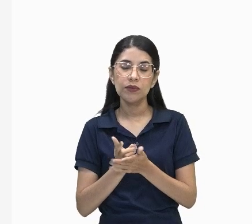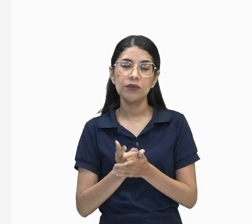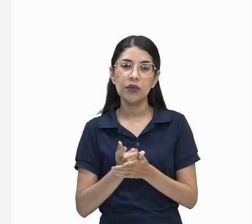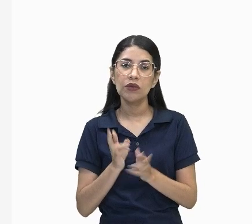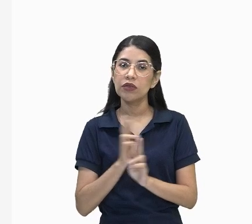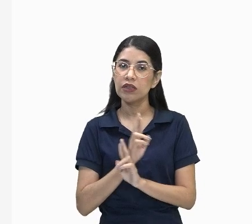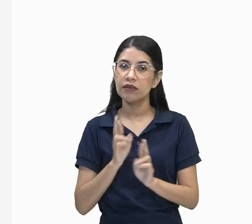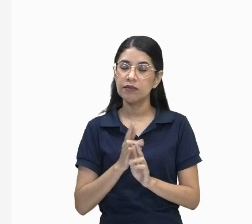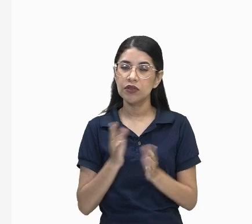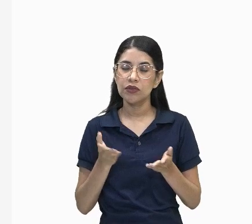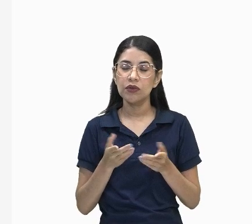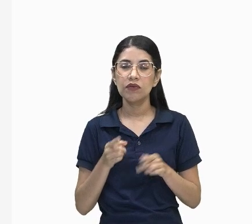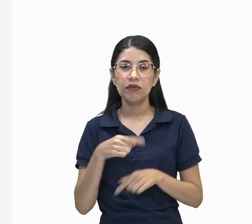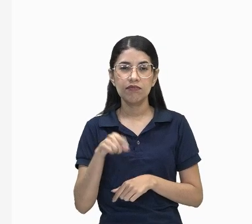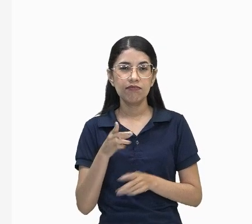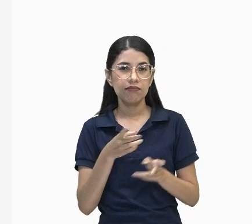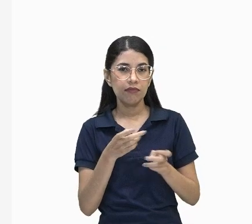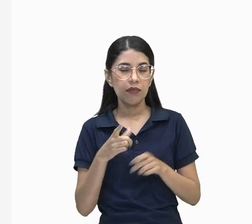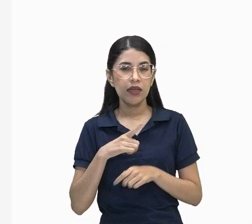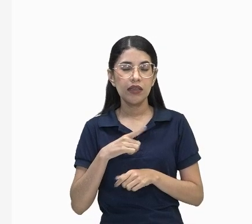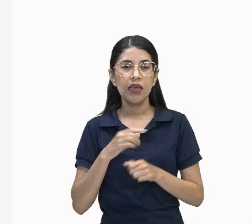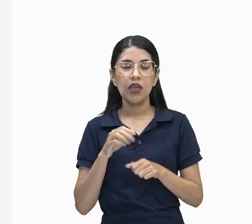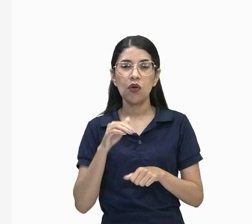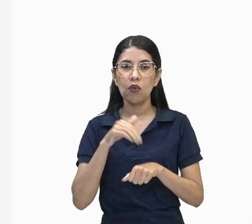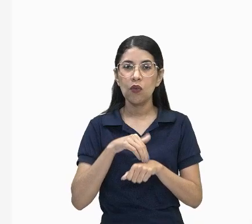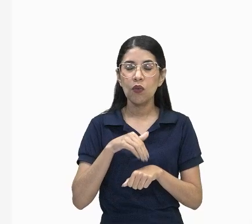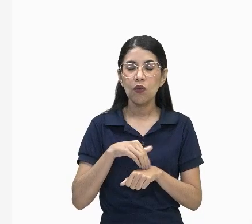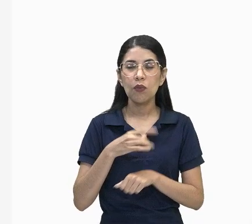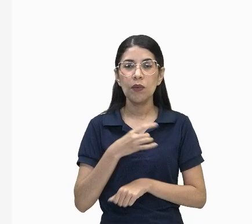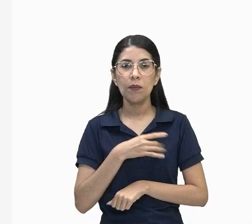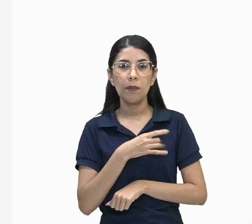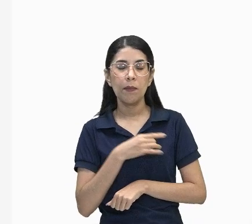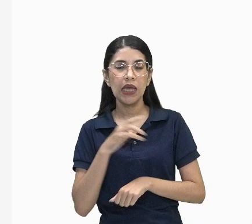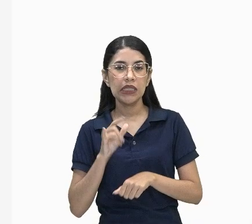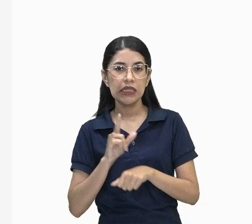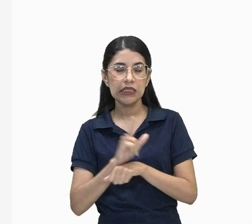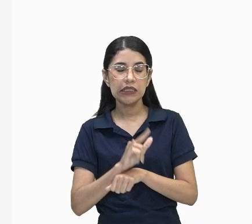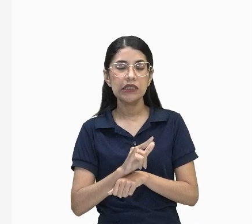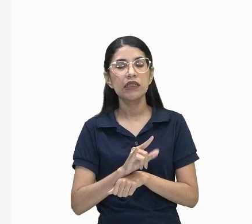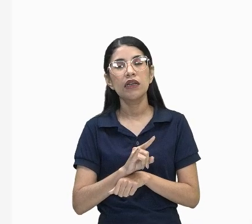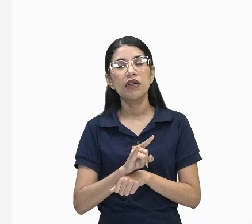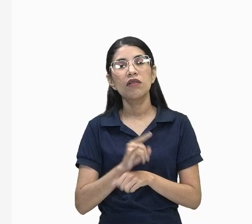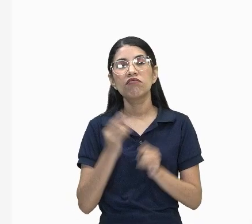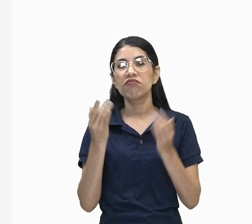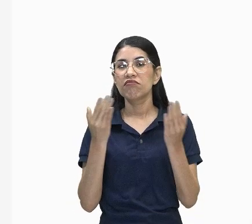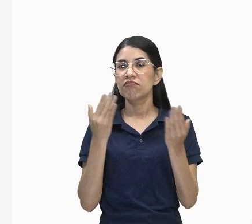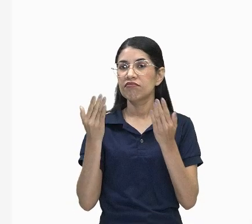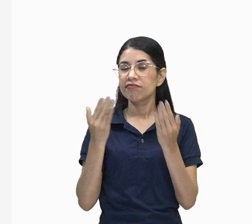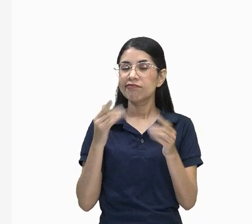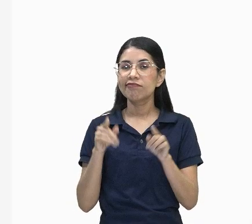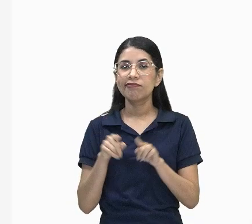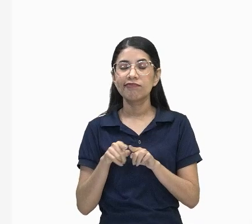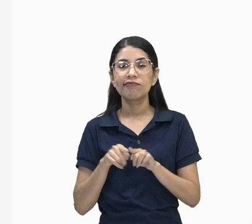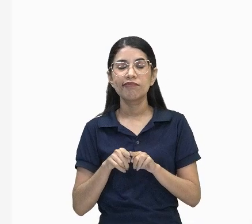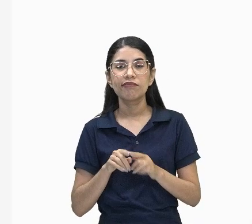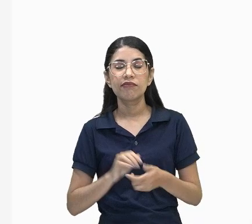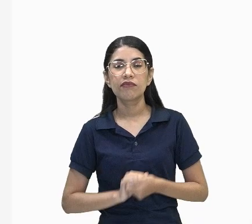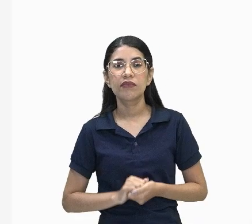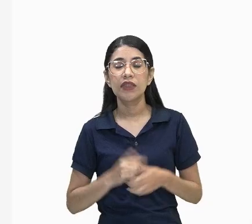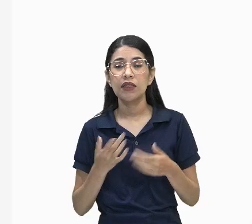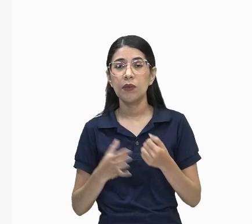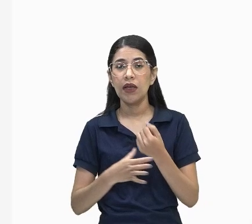você percebe tudo isso aí, né? Culpa, medo, traição, desconfiança, essas coisas. Então, a